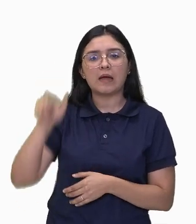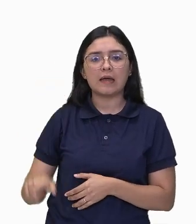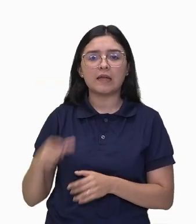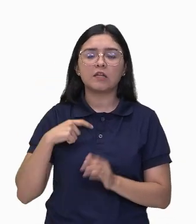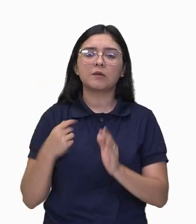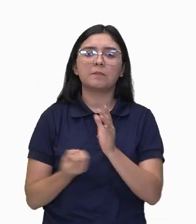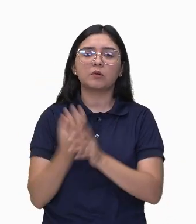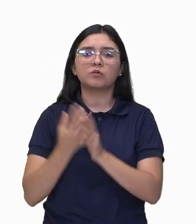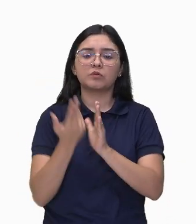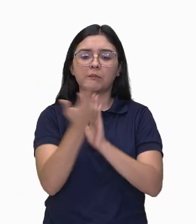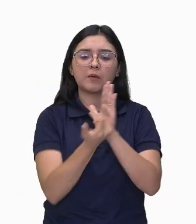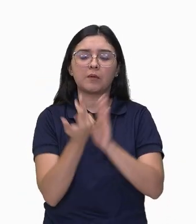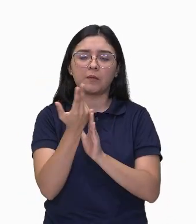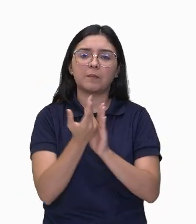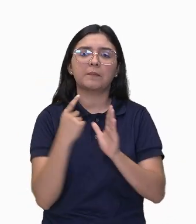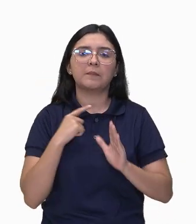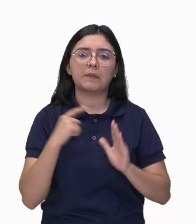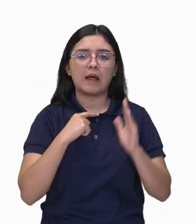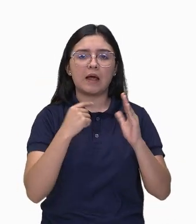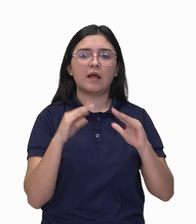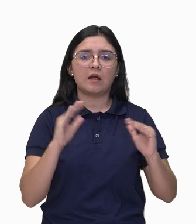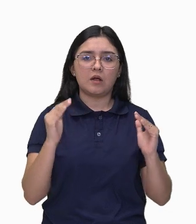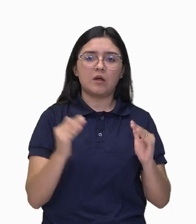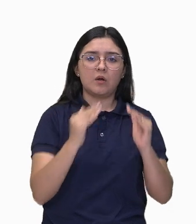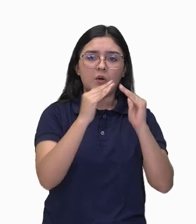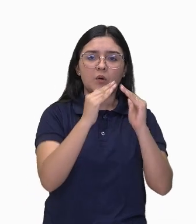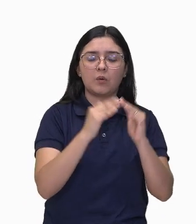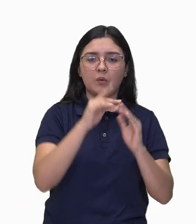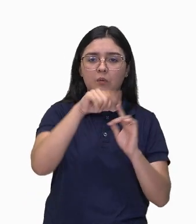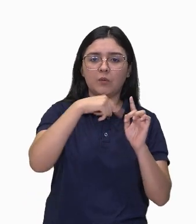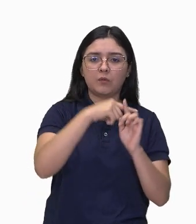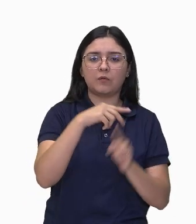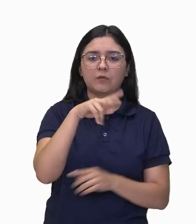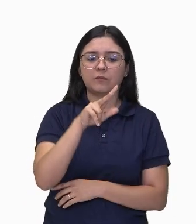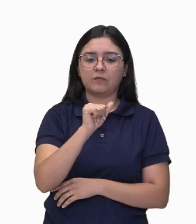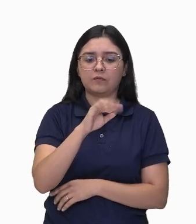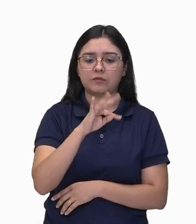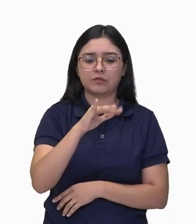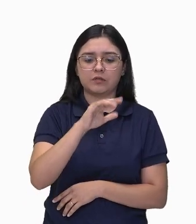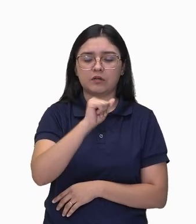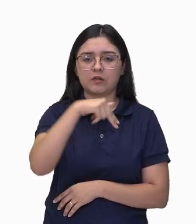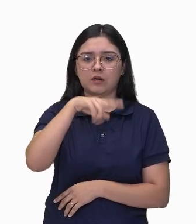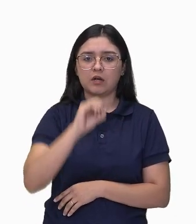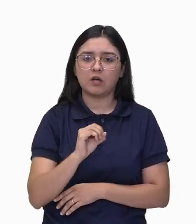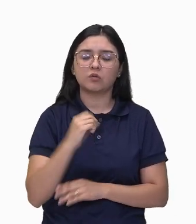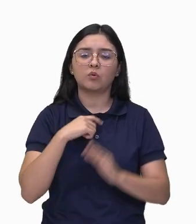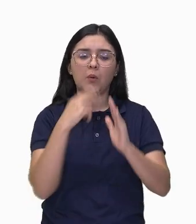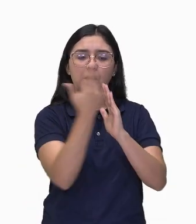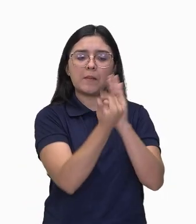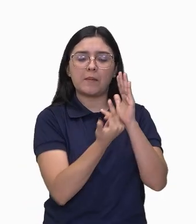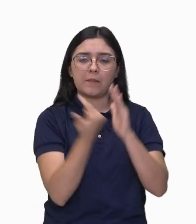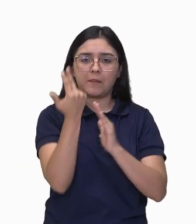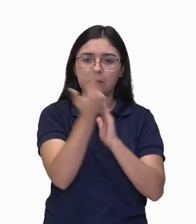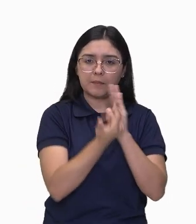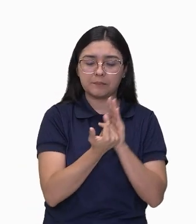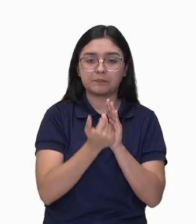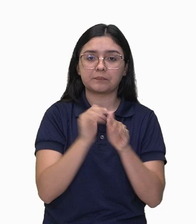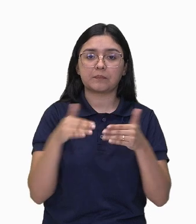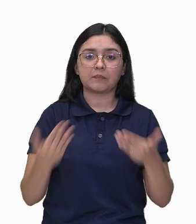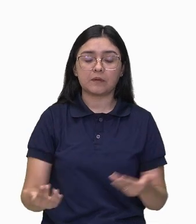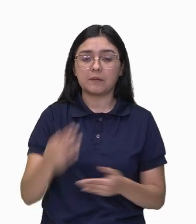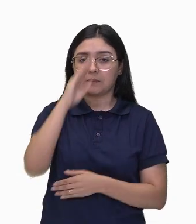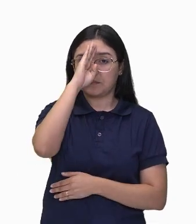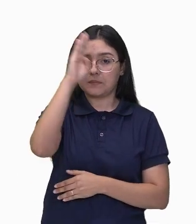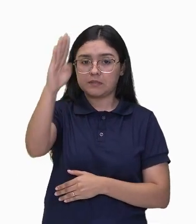decorar o Palácio do Vaticano. Professor, o que é um afresco? É uma pintura, tá certo? Então, principais